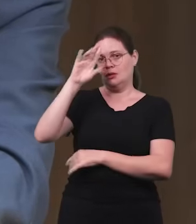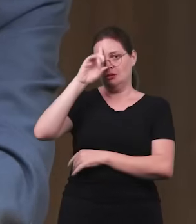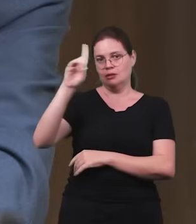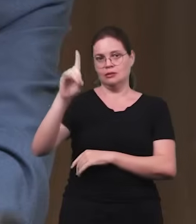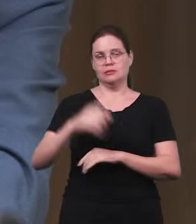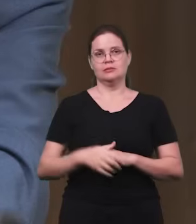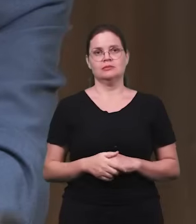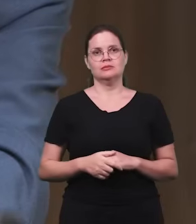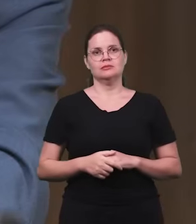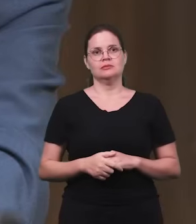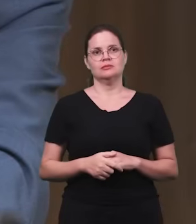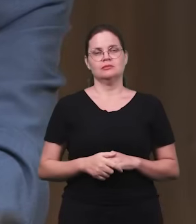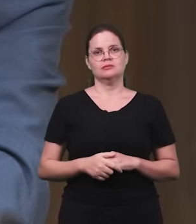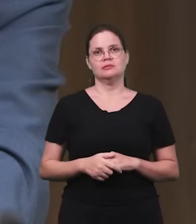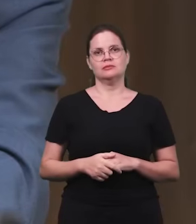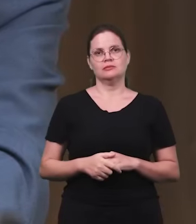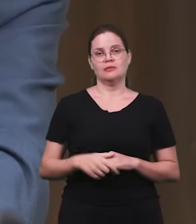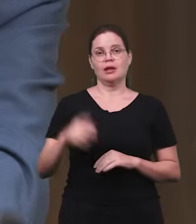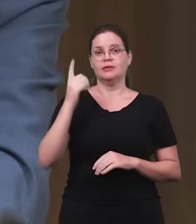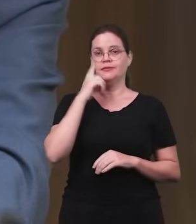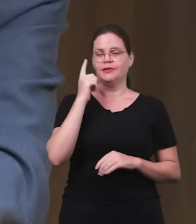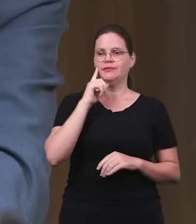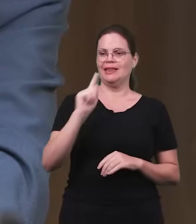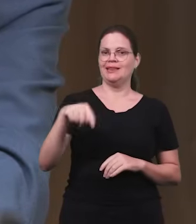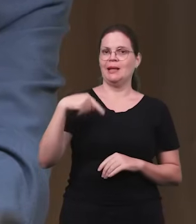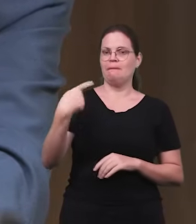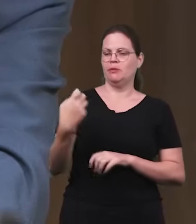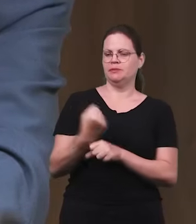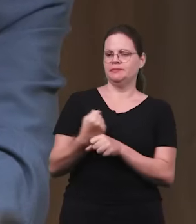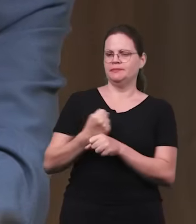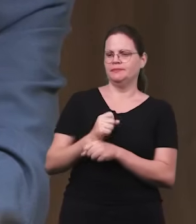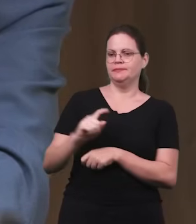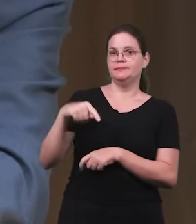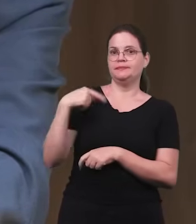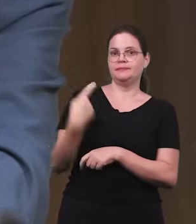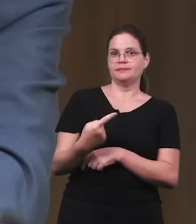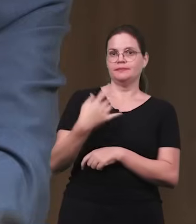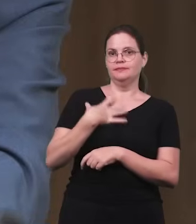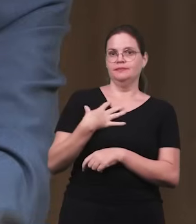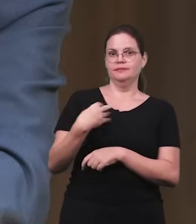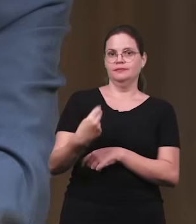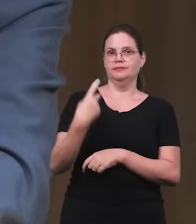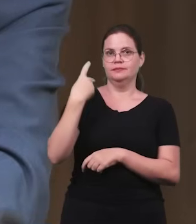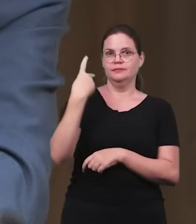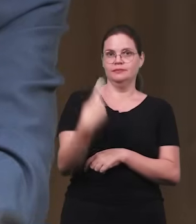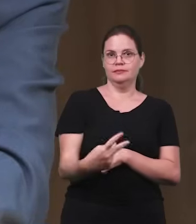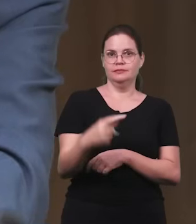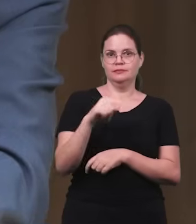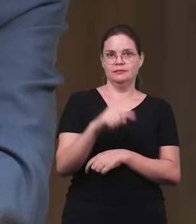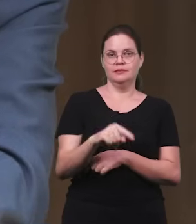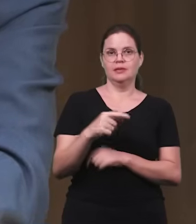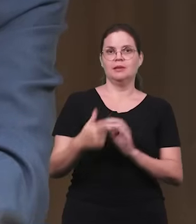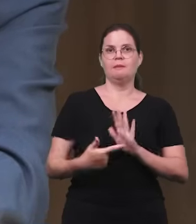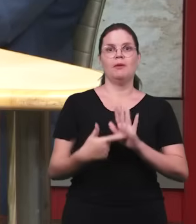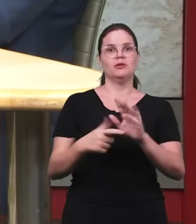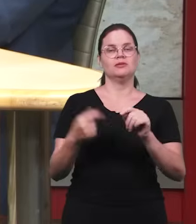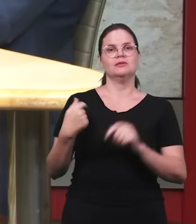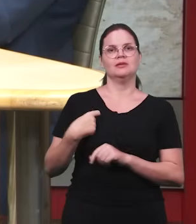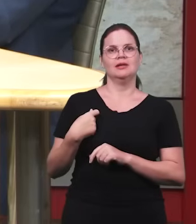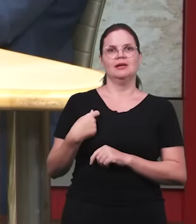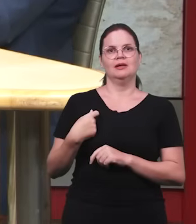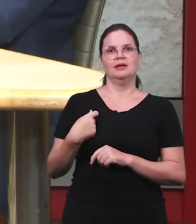Aí, você vai ter depois, muitos anos depois, o filho dele escrevendo. O fim de tudo